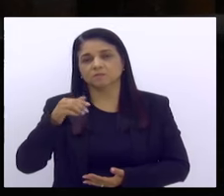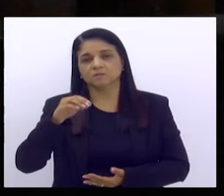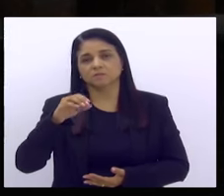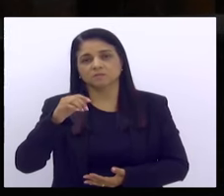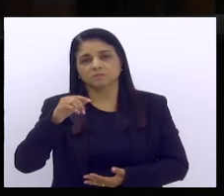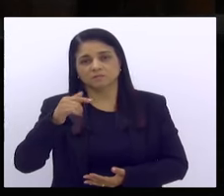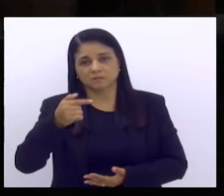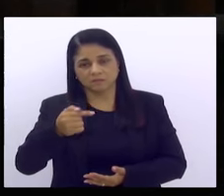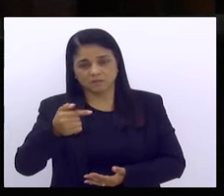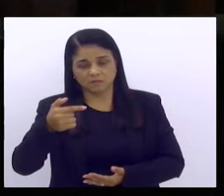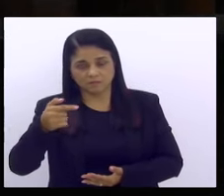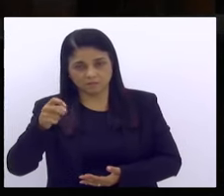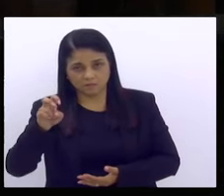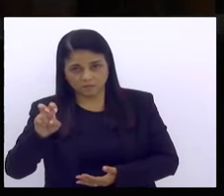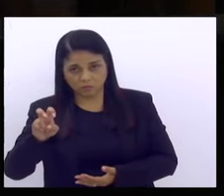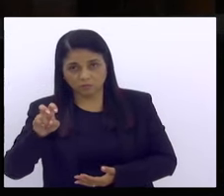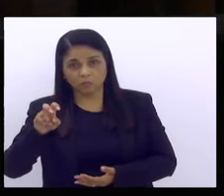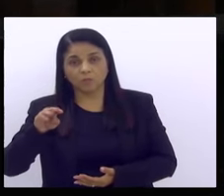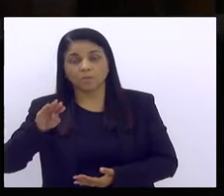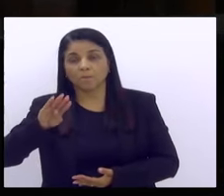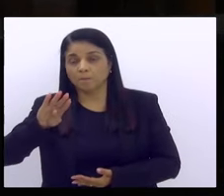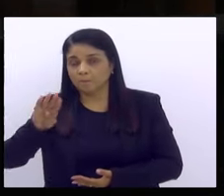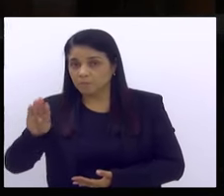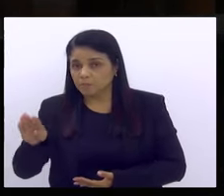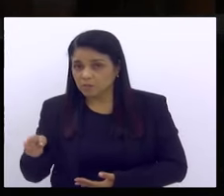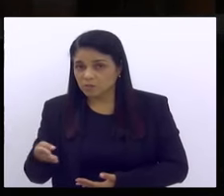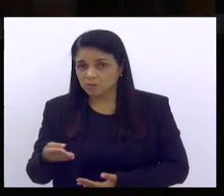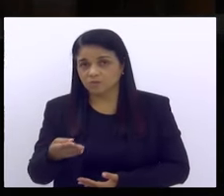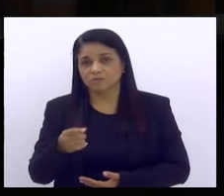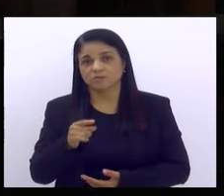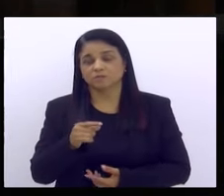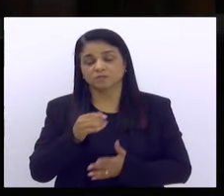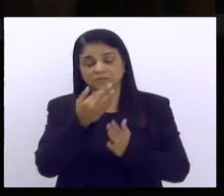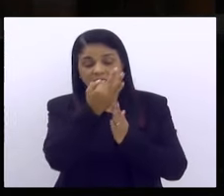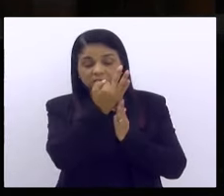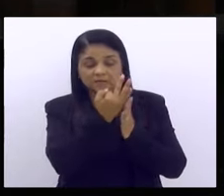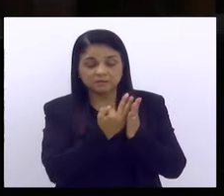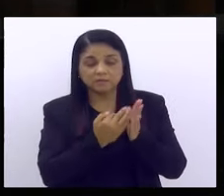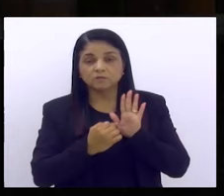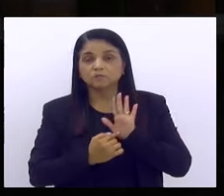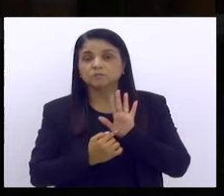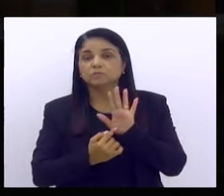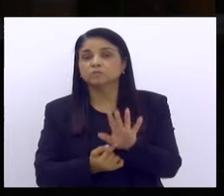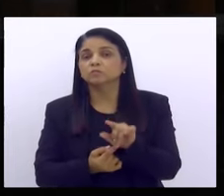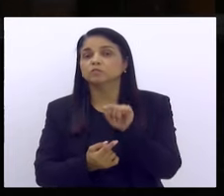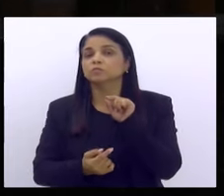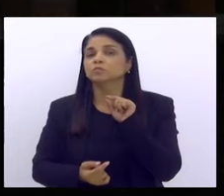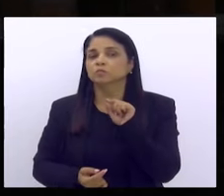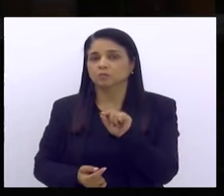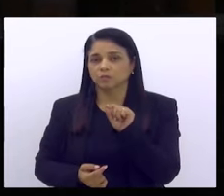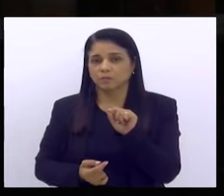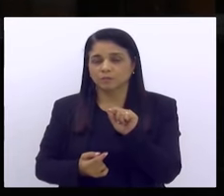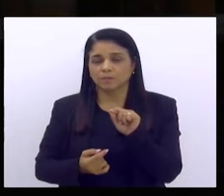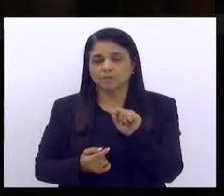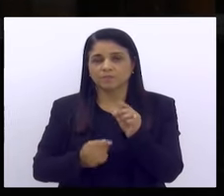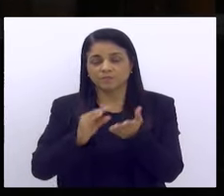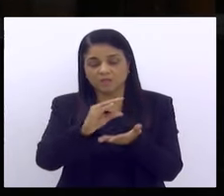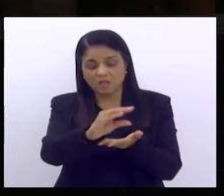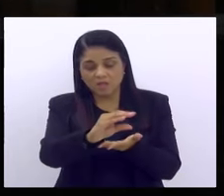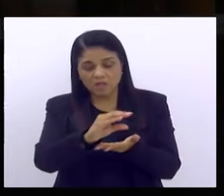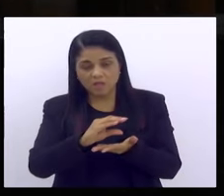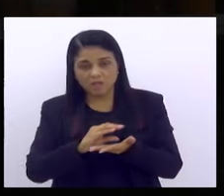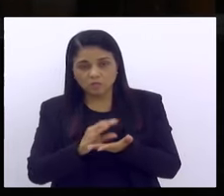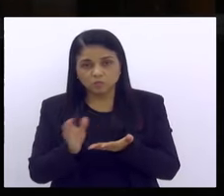755,13 milhões. O que é que está dizendo esse texto, desses recursos que estão